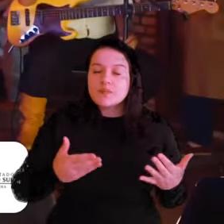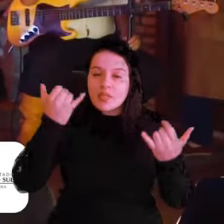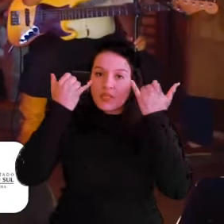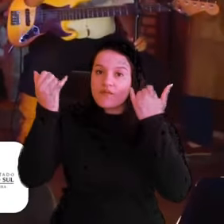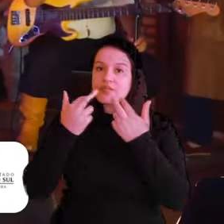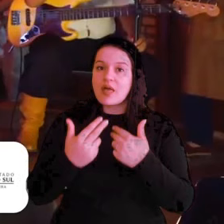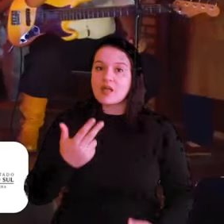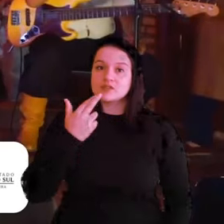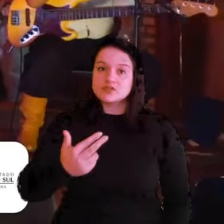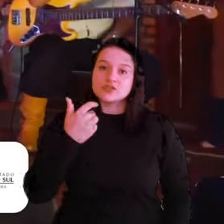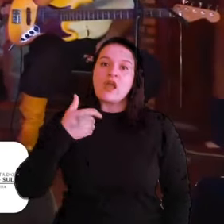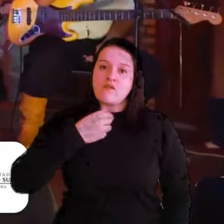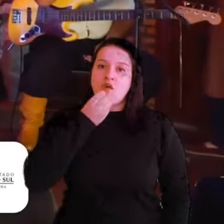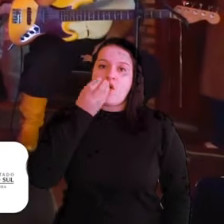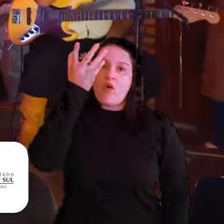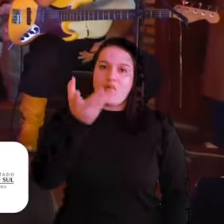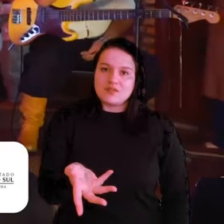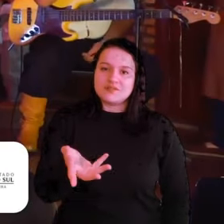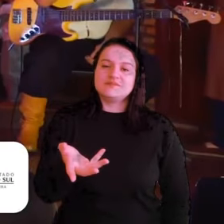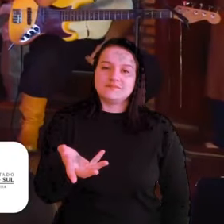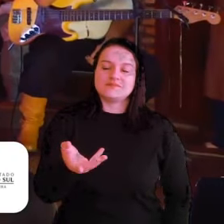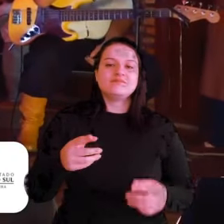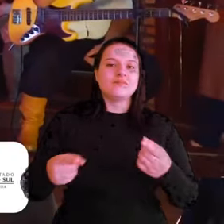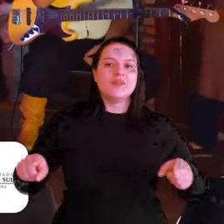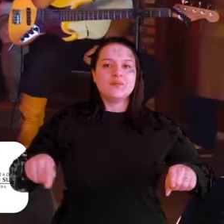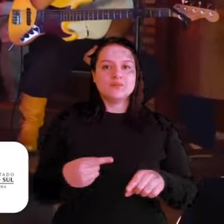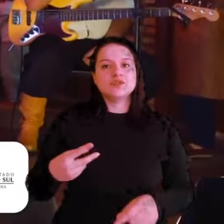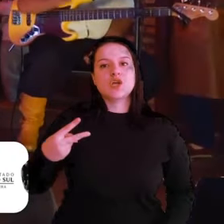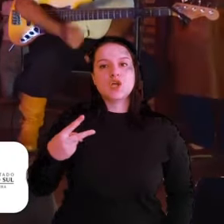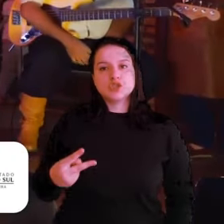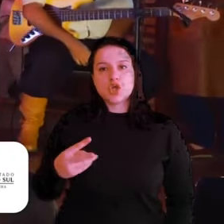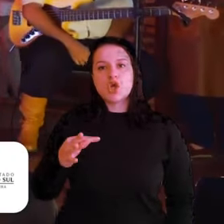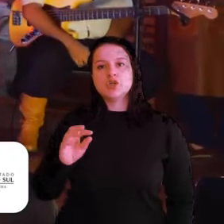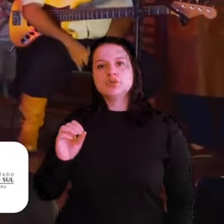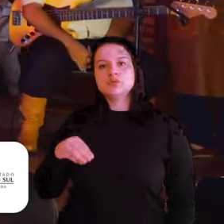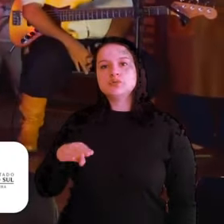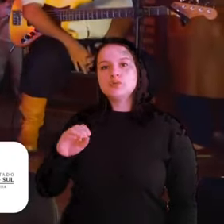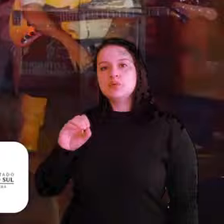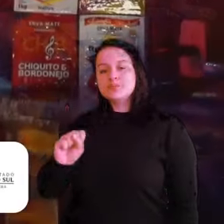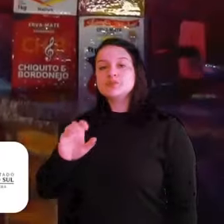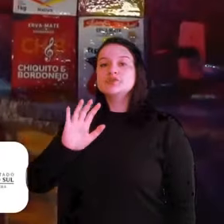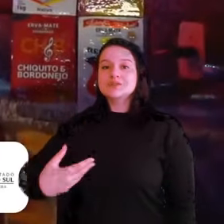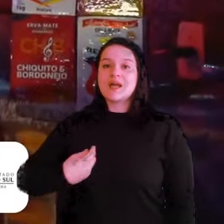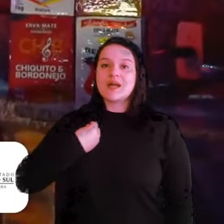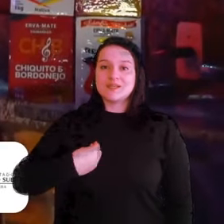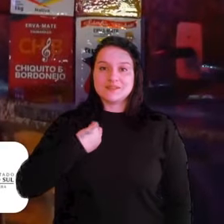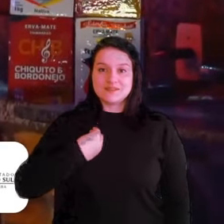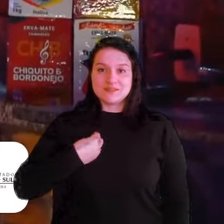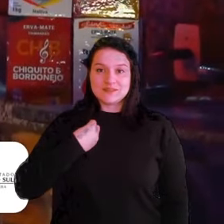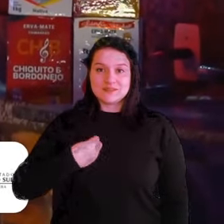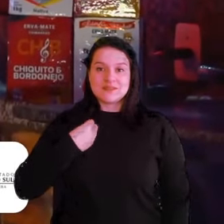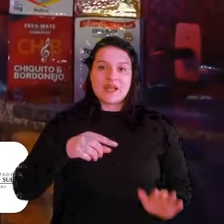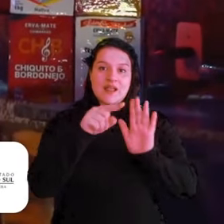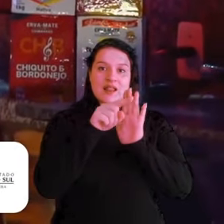para contar para vocês que vocês não sabiam, mas eu vou contar agora. Oh. Ah. A música Dois Tombos já está no repertório do